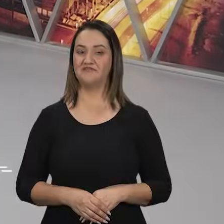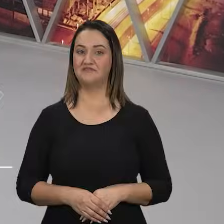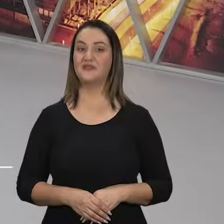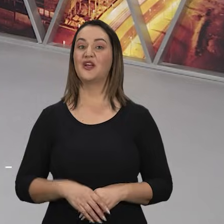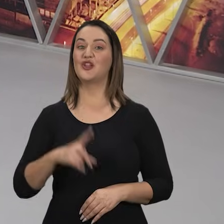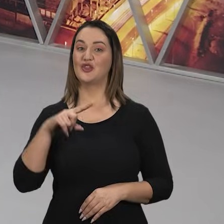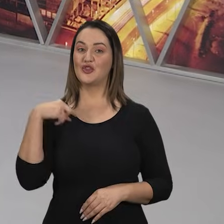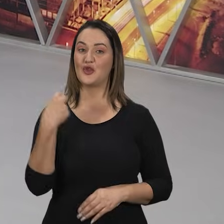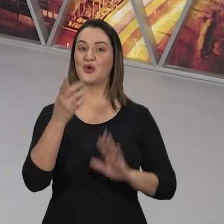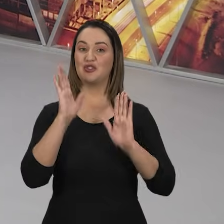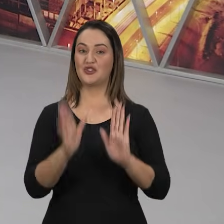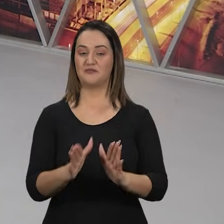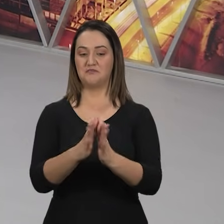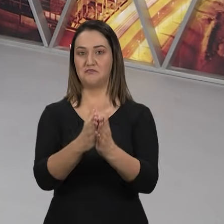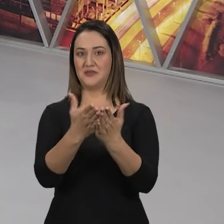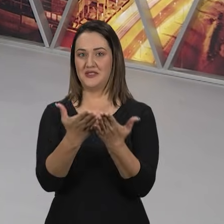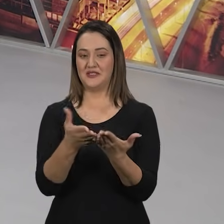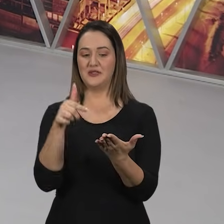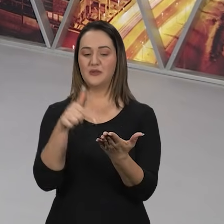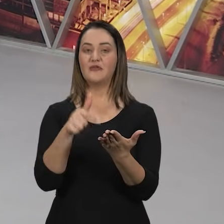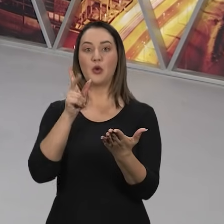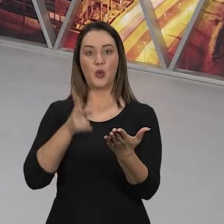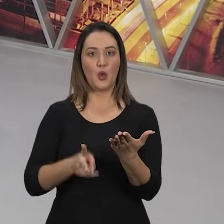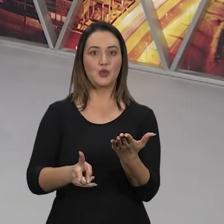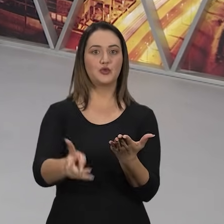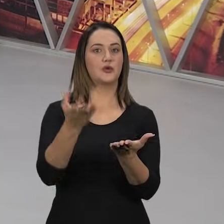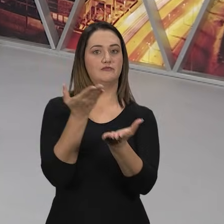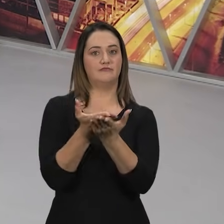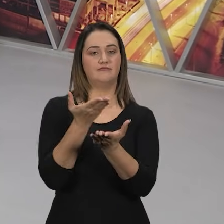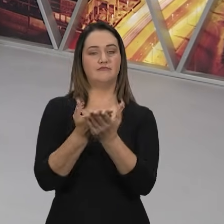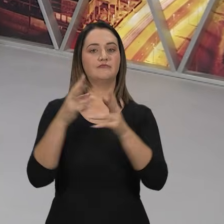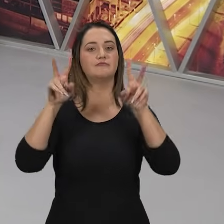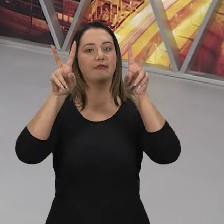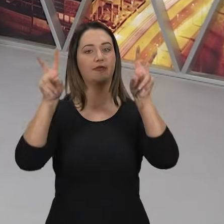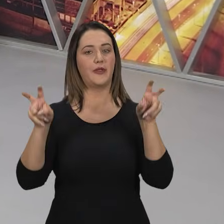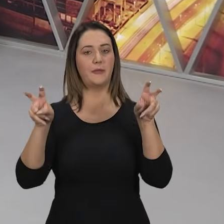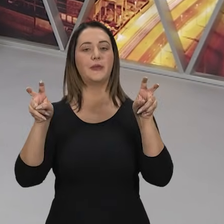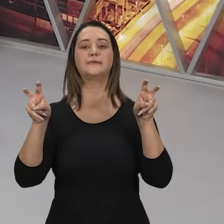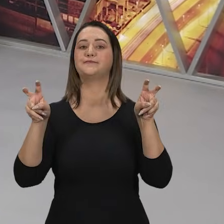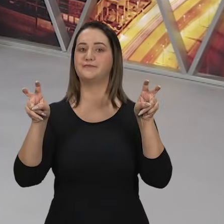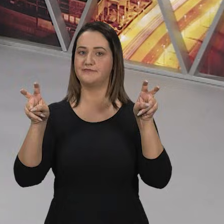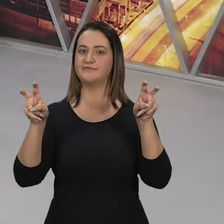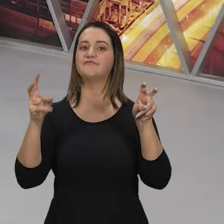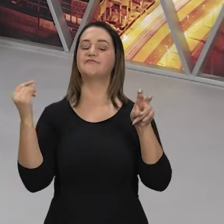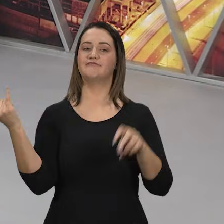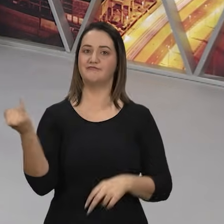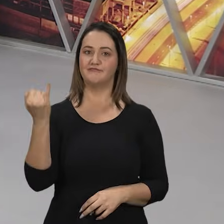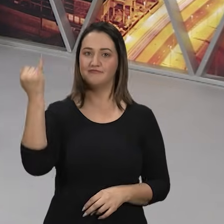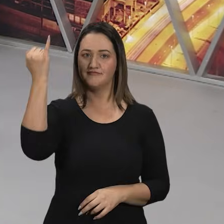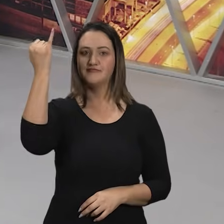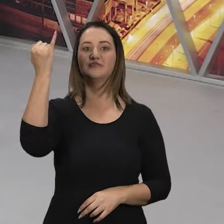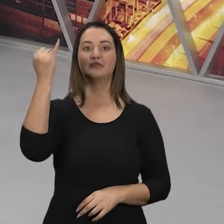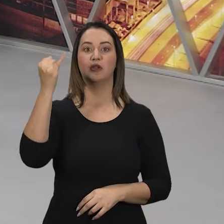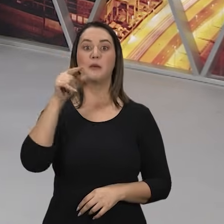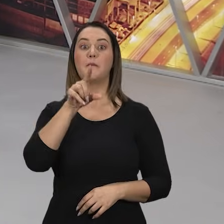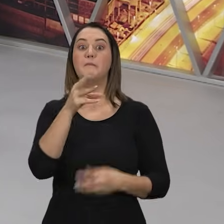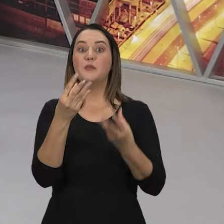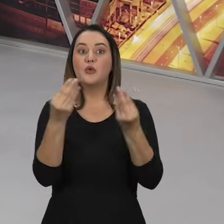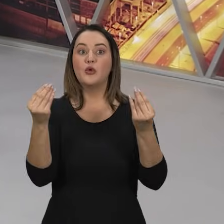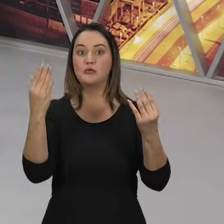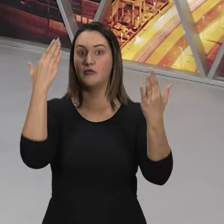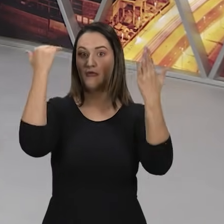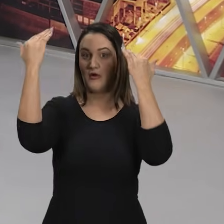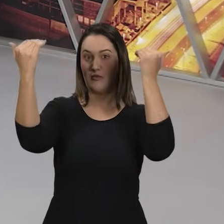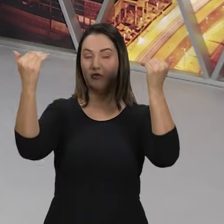Muito bem, meus amigos, já estamos aqui com a Bíblia na mão para dar sequência ao tema de hoje, que é um tema bastante importante,